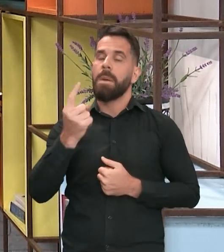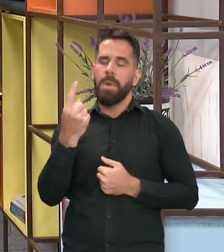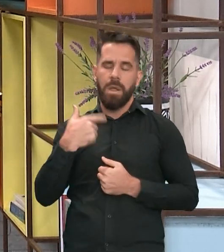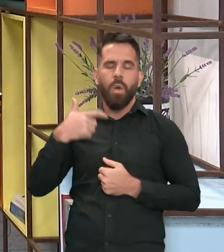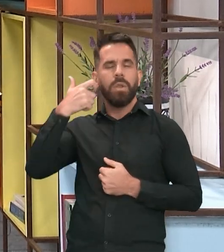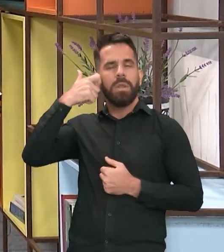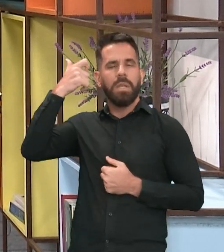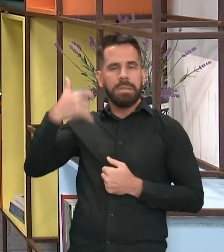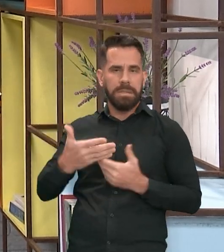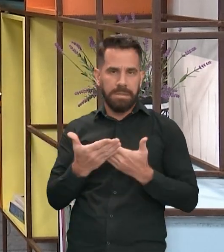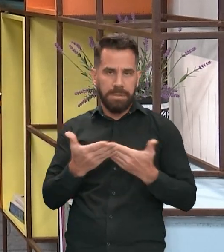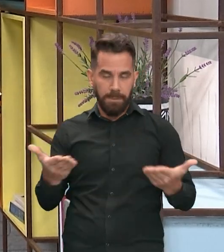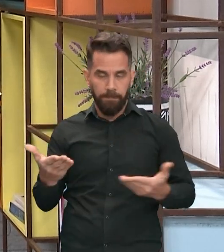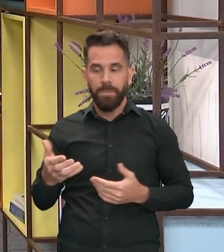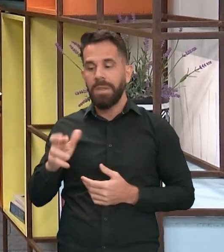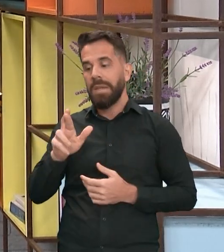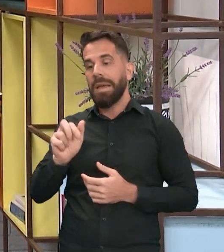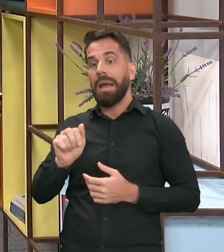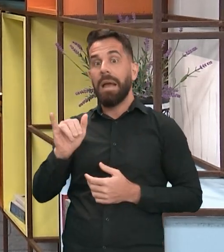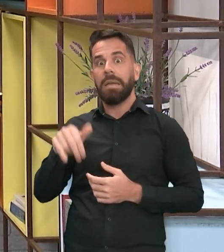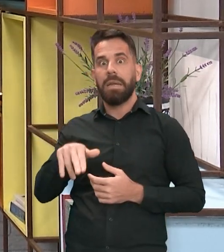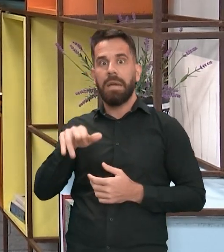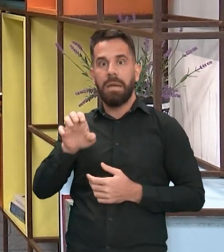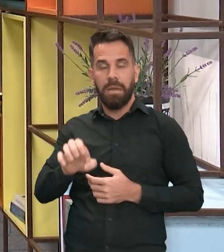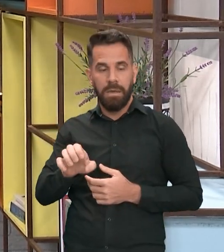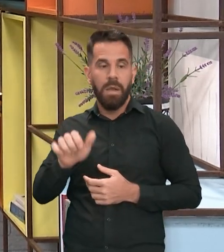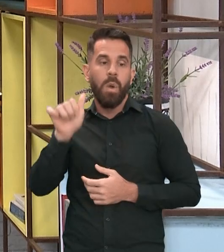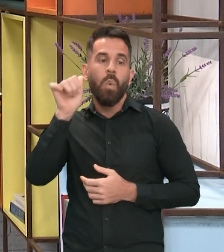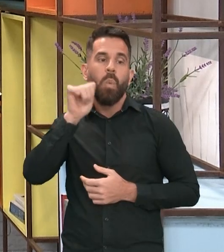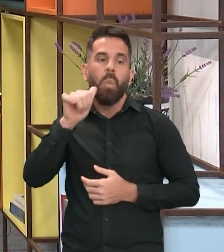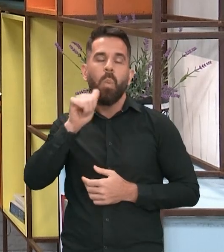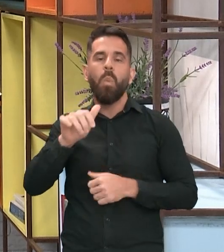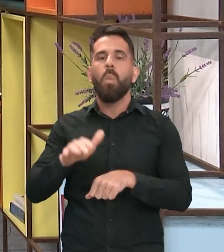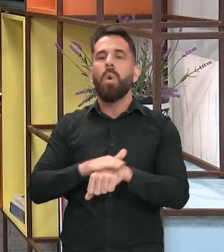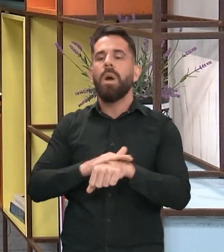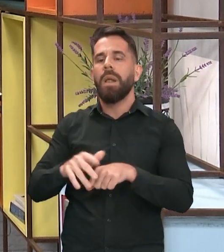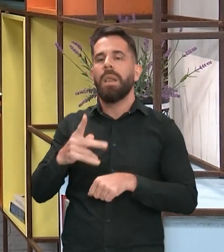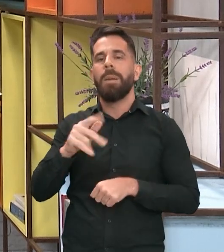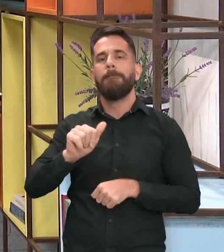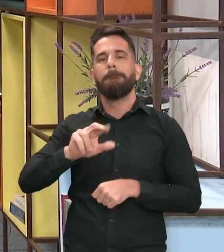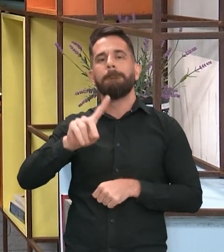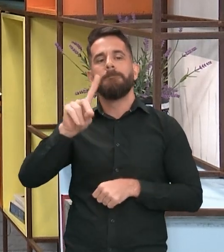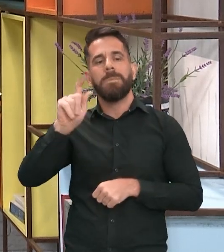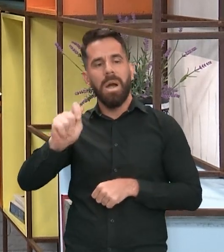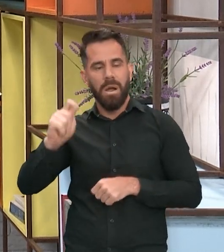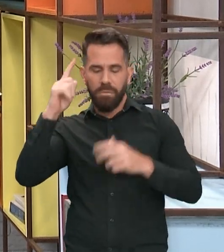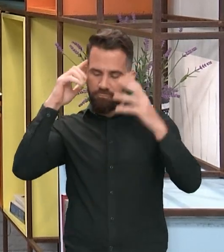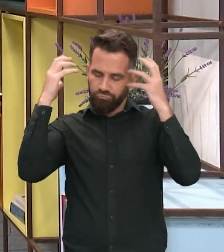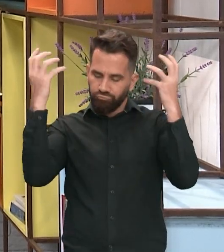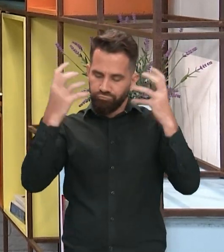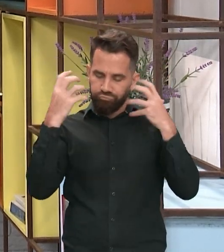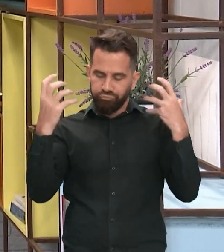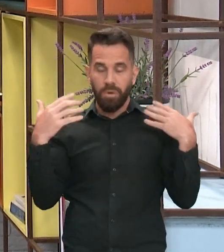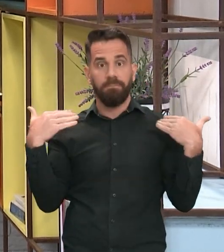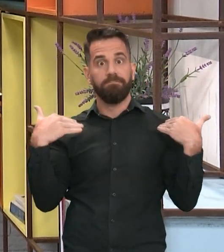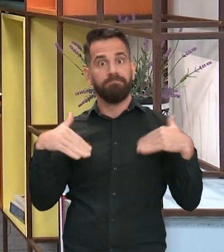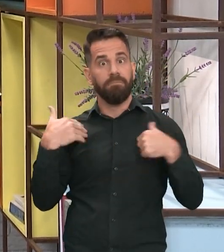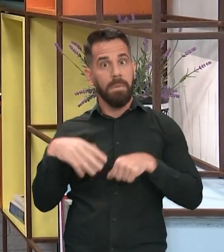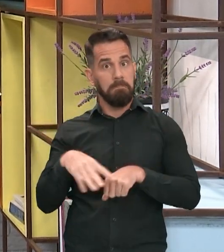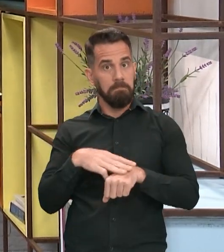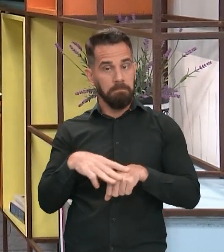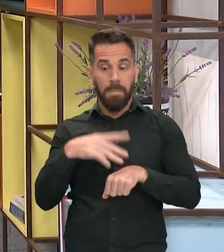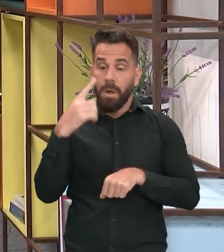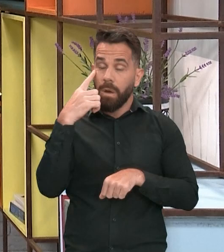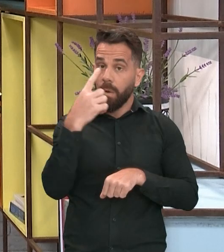minha descrição. Eu sou a Rayane Bonfim, sou uma mulher parda com os cabelos cacheados e castanhos na altura do ombro. Os meus olhos são